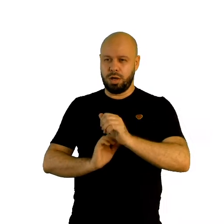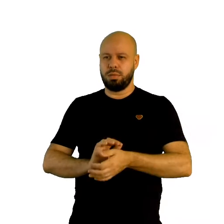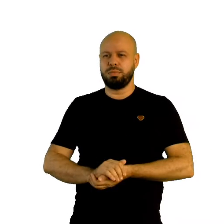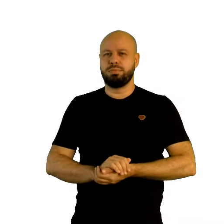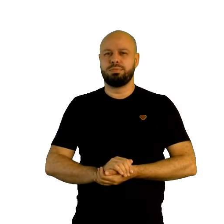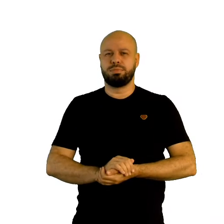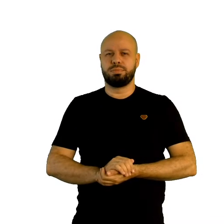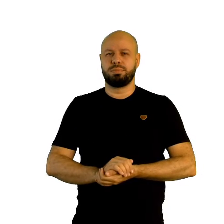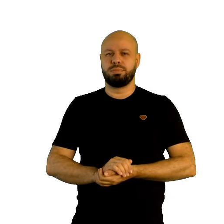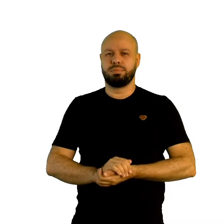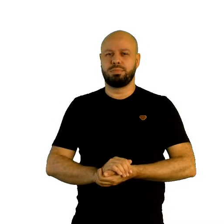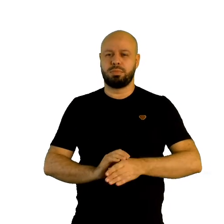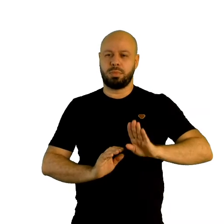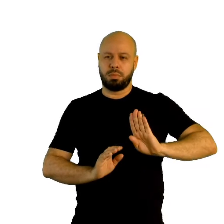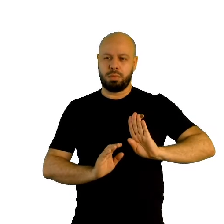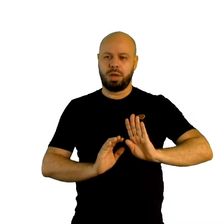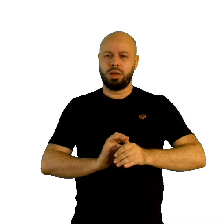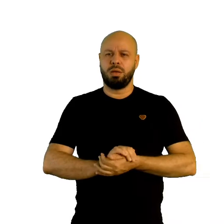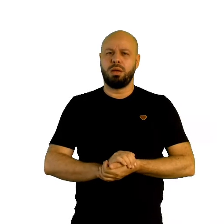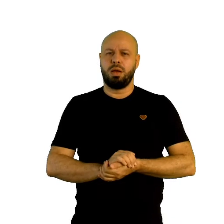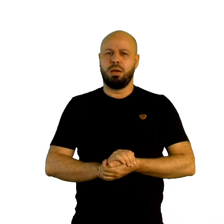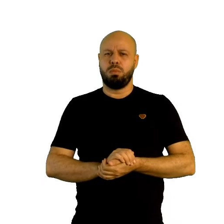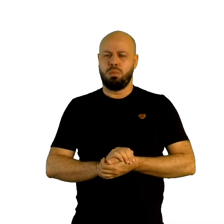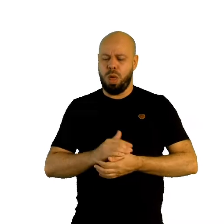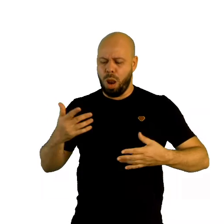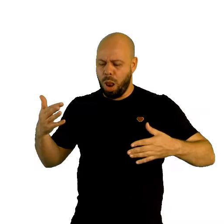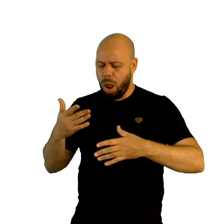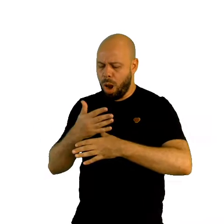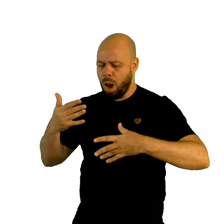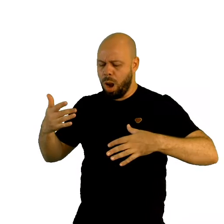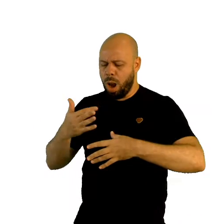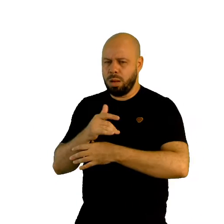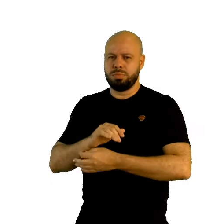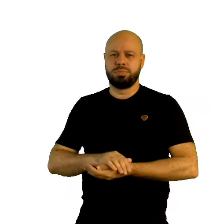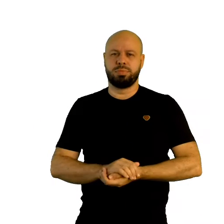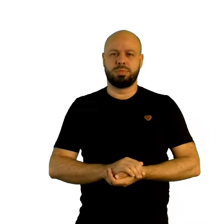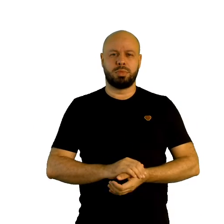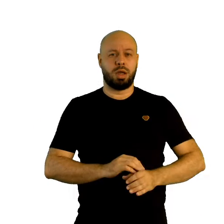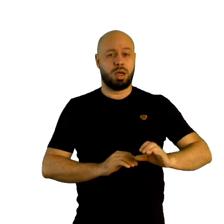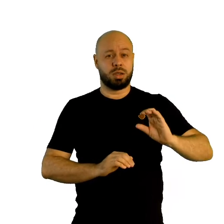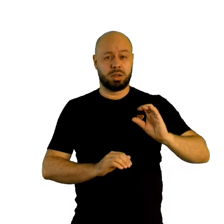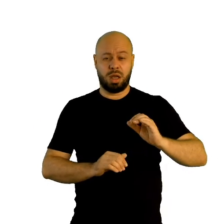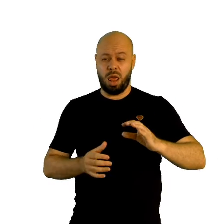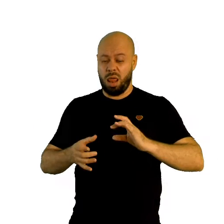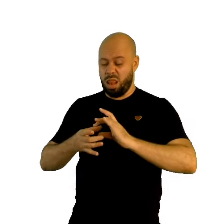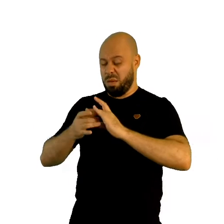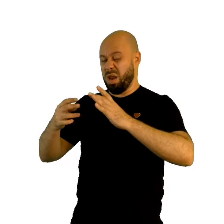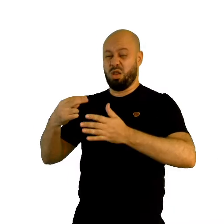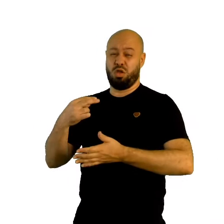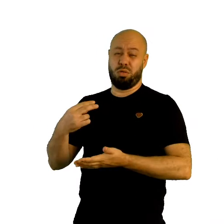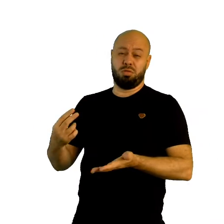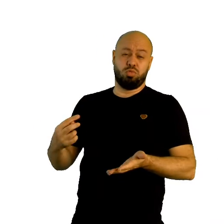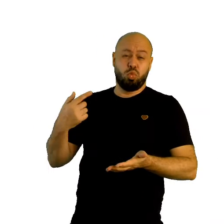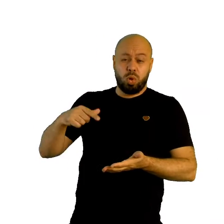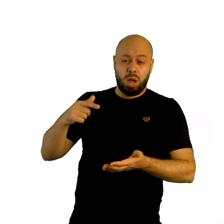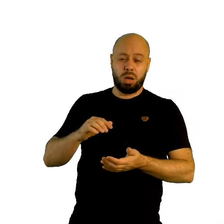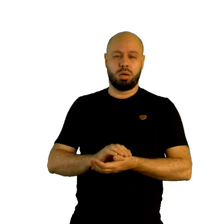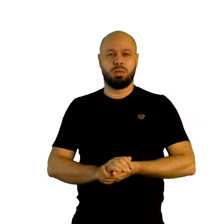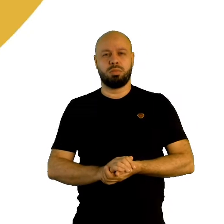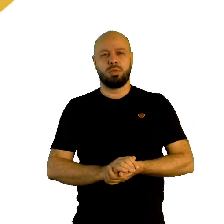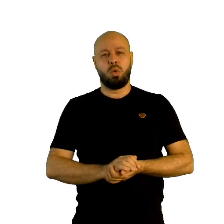certo conforto? B, a correria? C, falta de liberdade ou o trânsito?